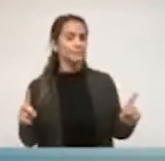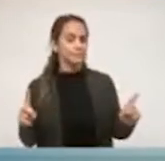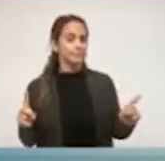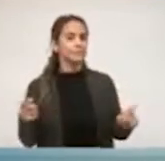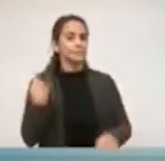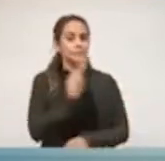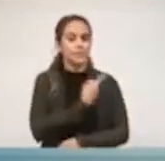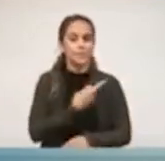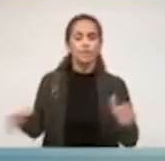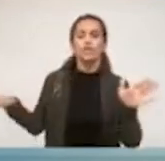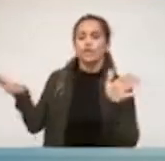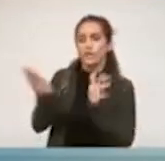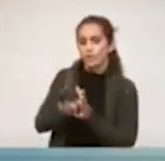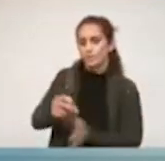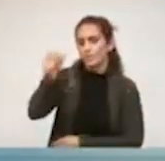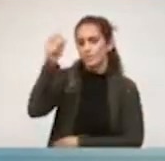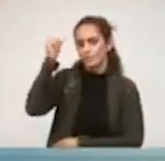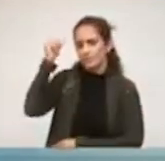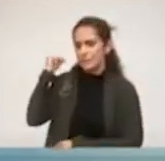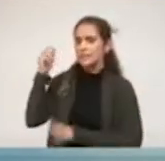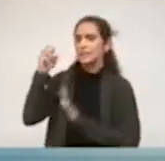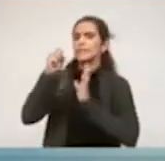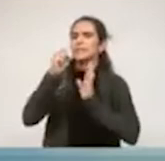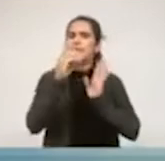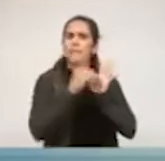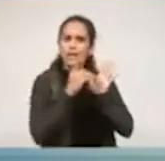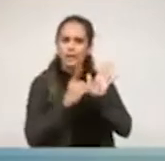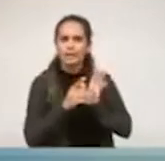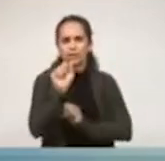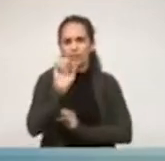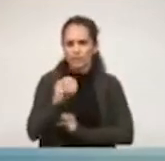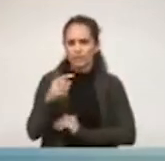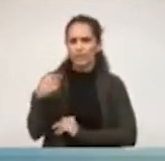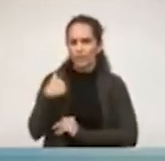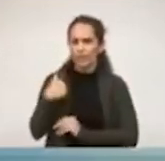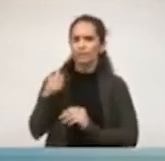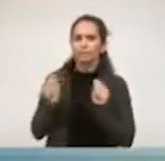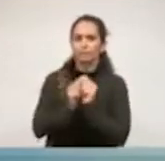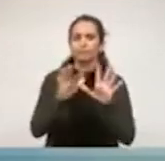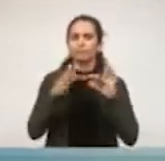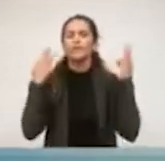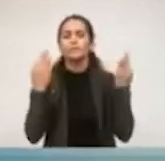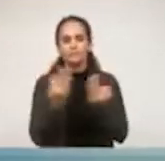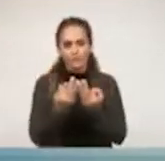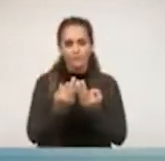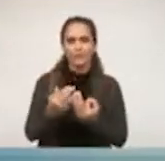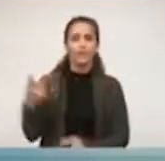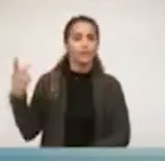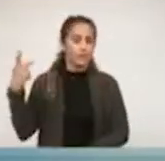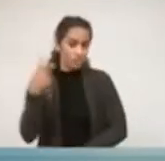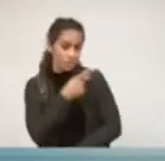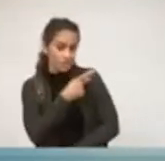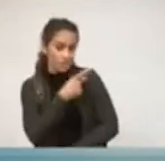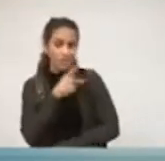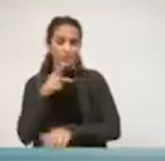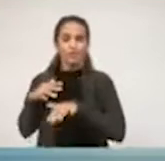nós que chegamos aqui pela década de 80 eu pelo menos com a minha família vindo do Estado do Rio de Janeiro